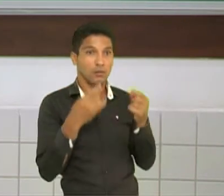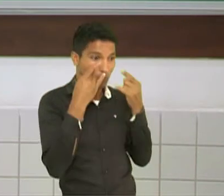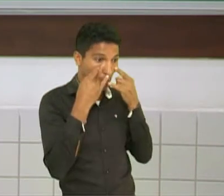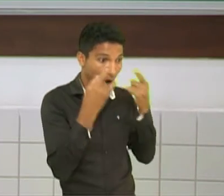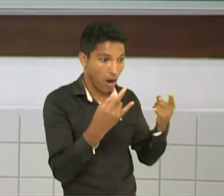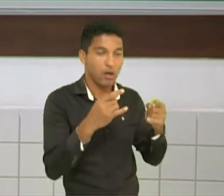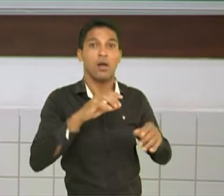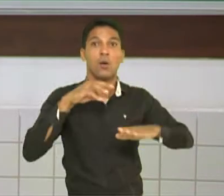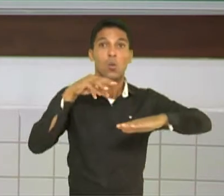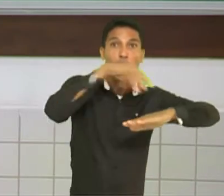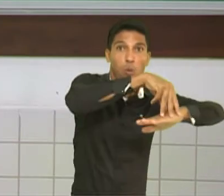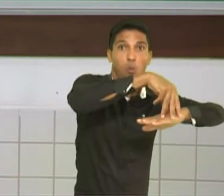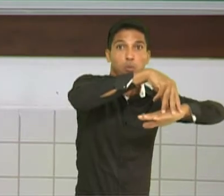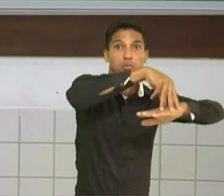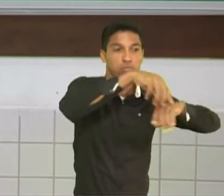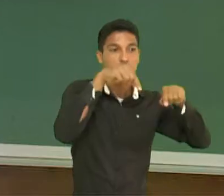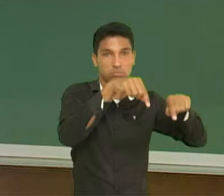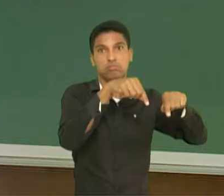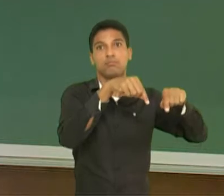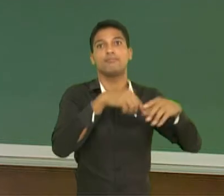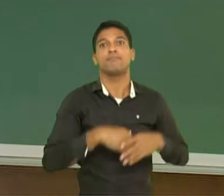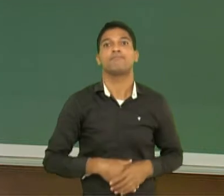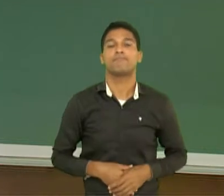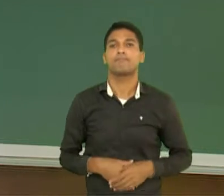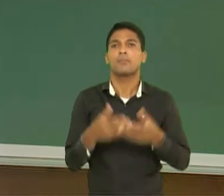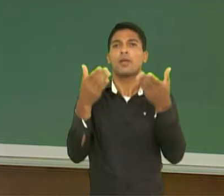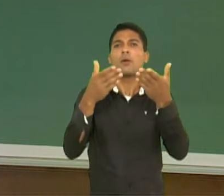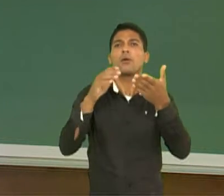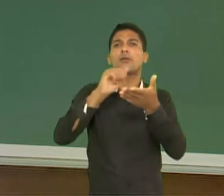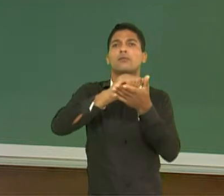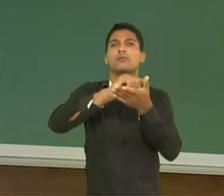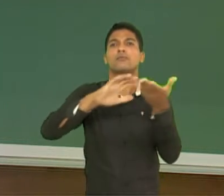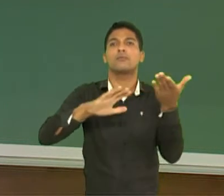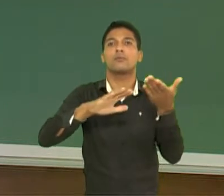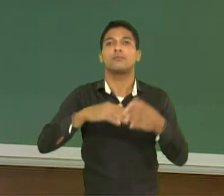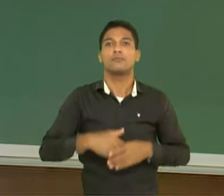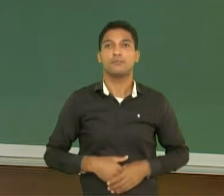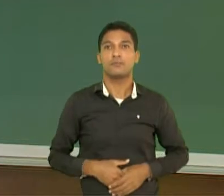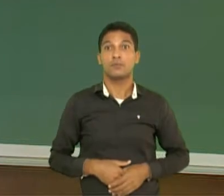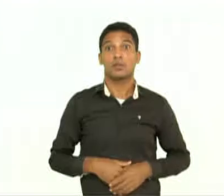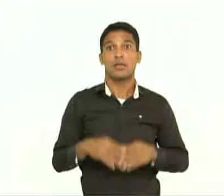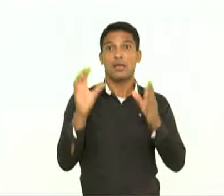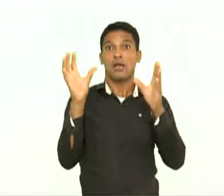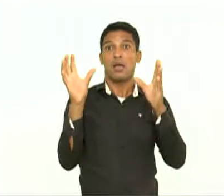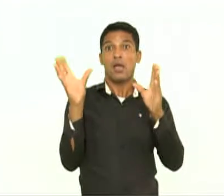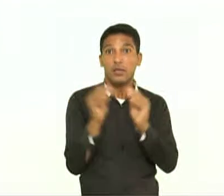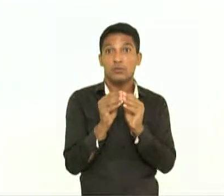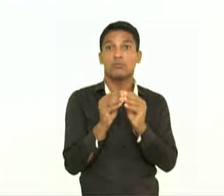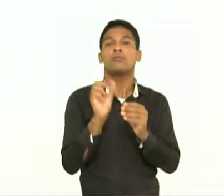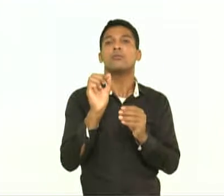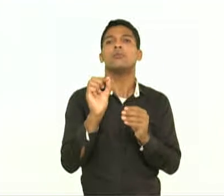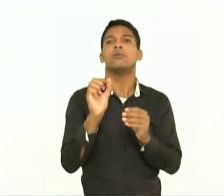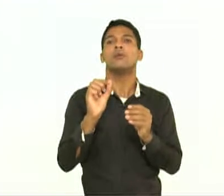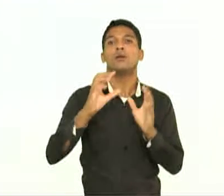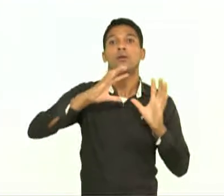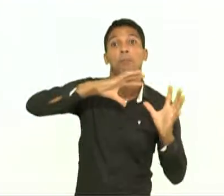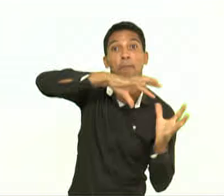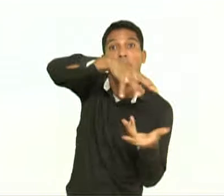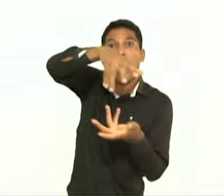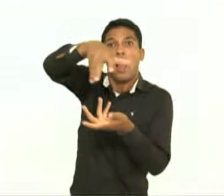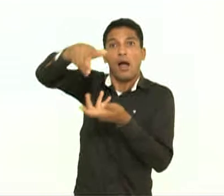lugares. Uma atividade para você. Em resumo, a globalização trouxe um aumento dos